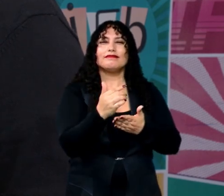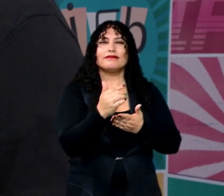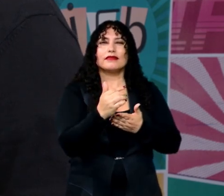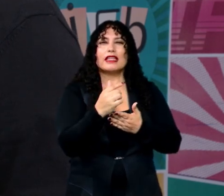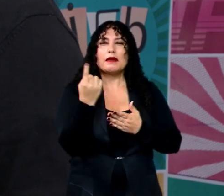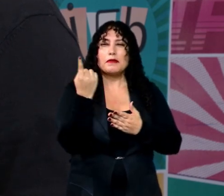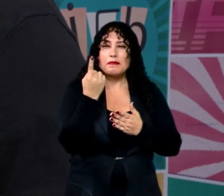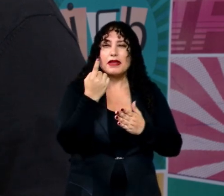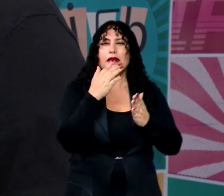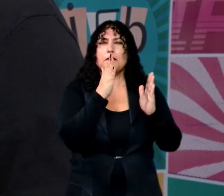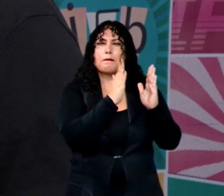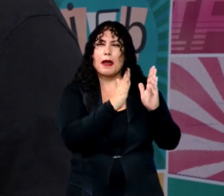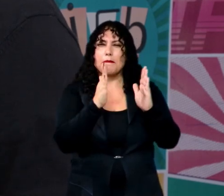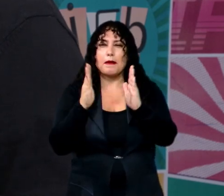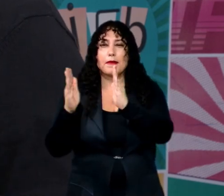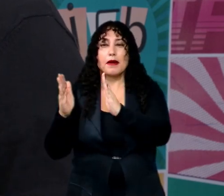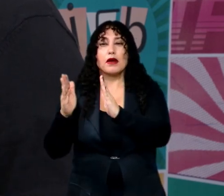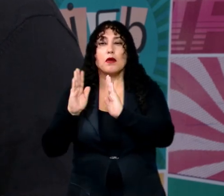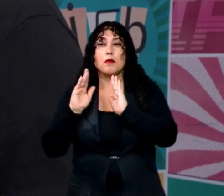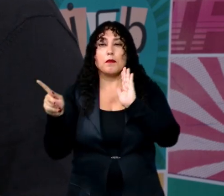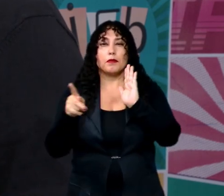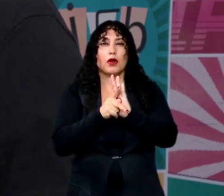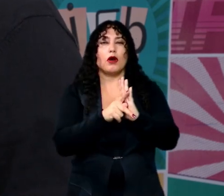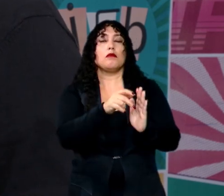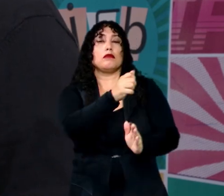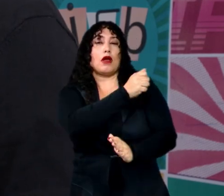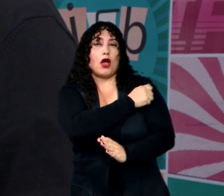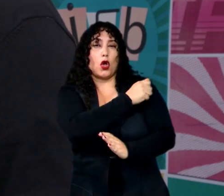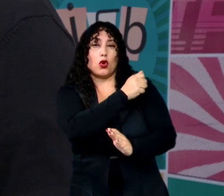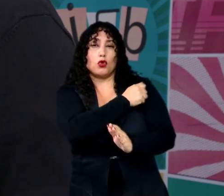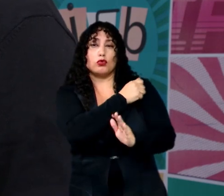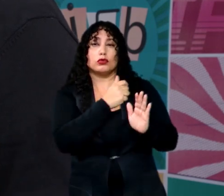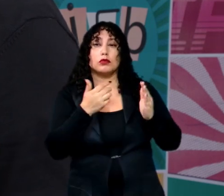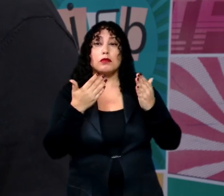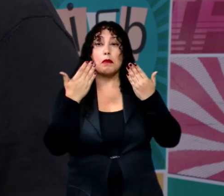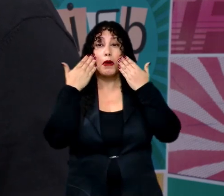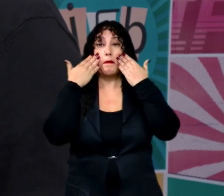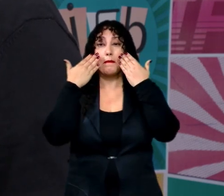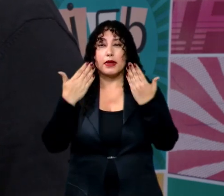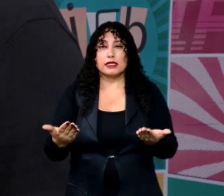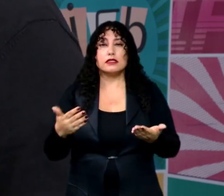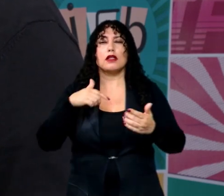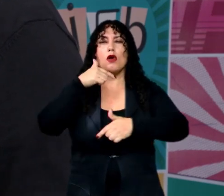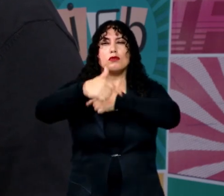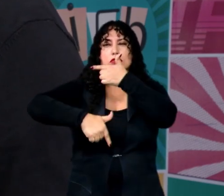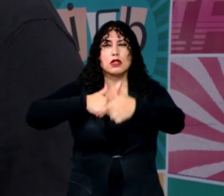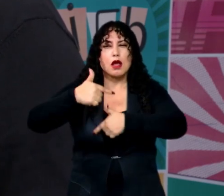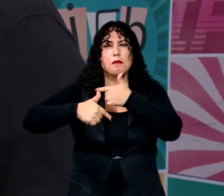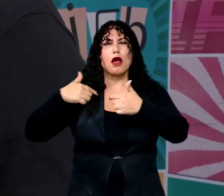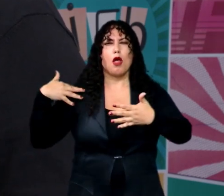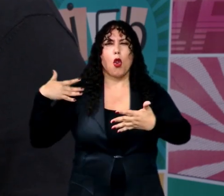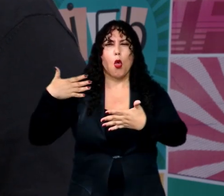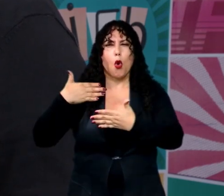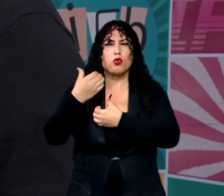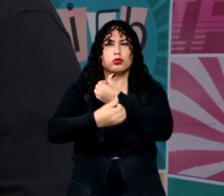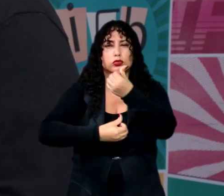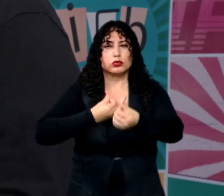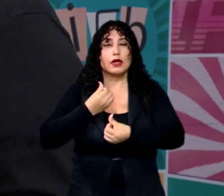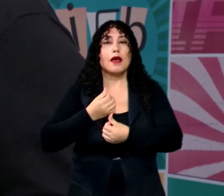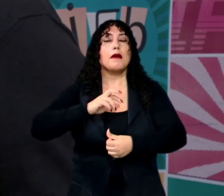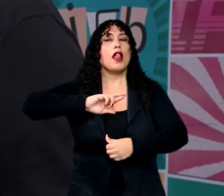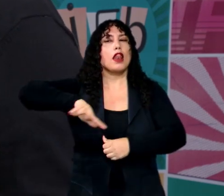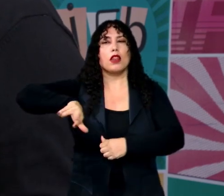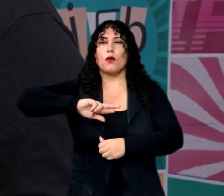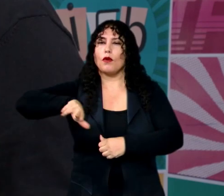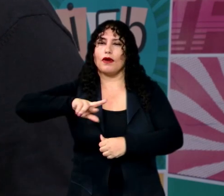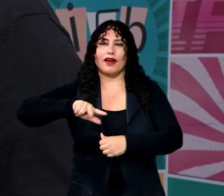edições foram criadas para os estudantes da licenciatura em dança mostrarem os seus trabalhos desenvolvidos ao longo do semestre. E agora já não é